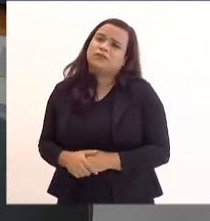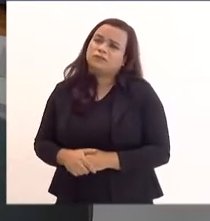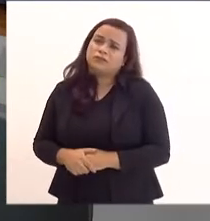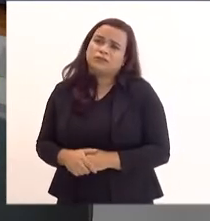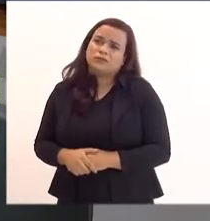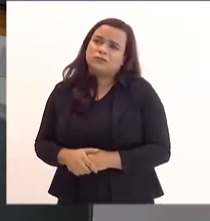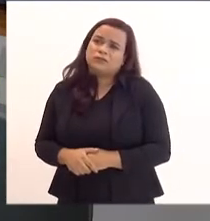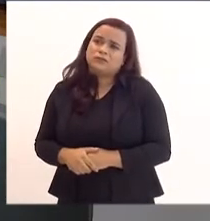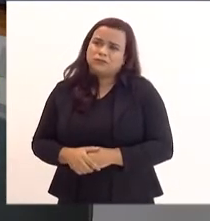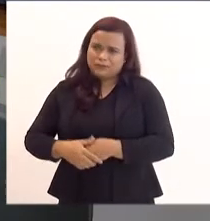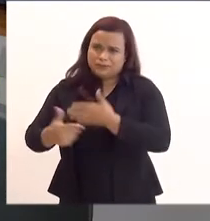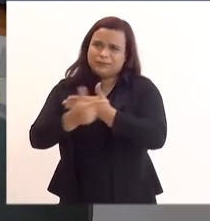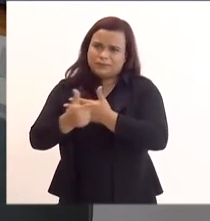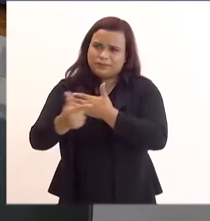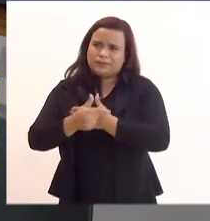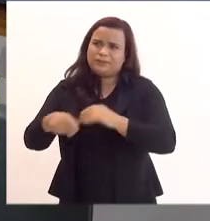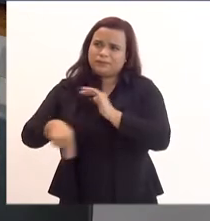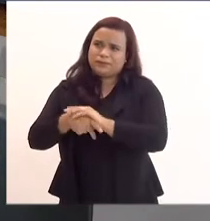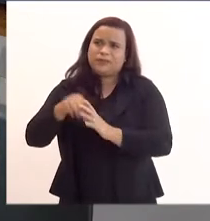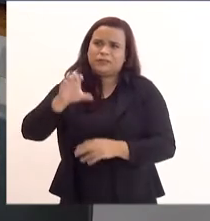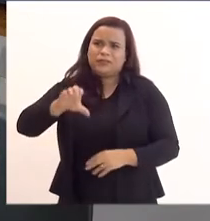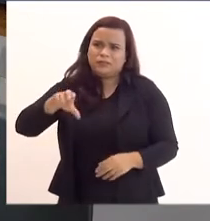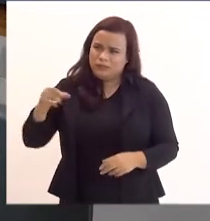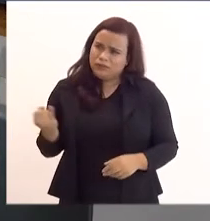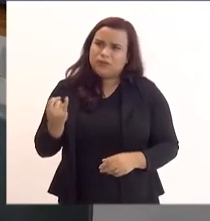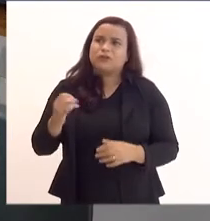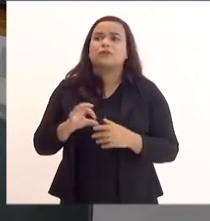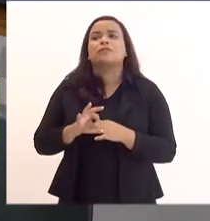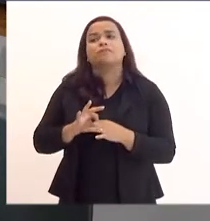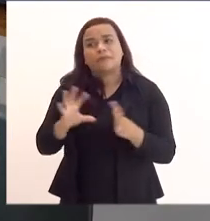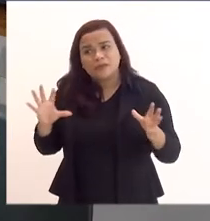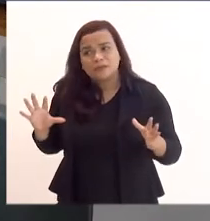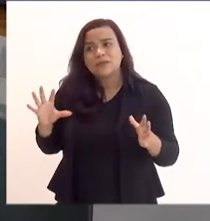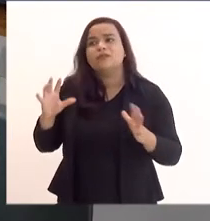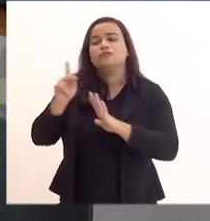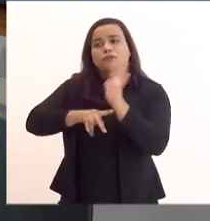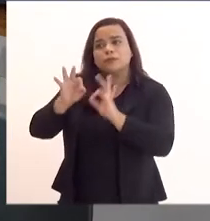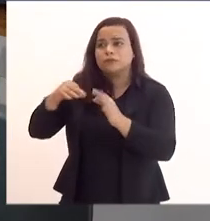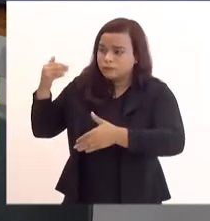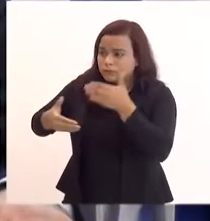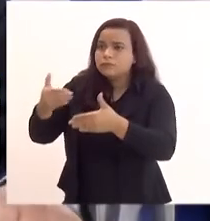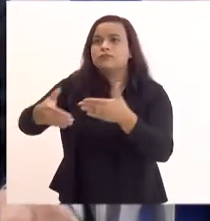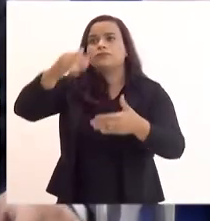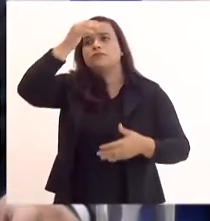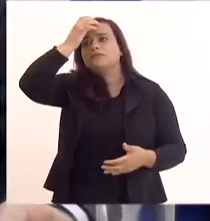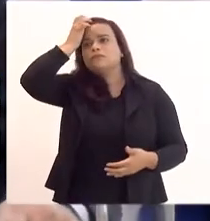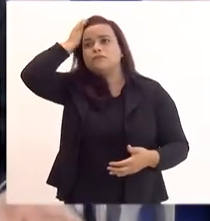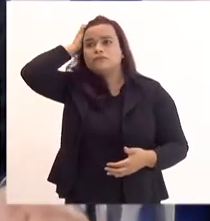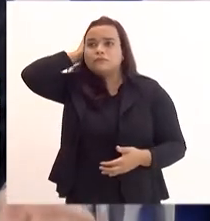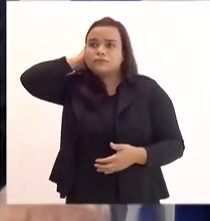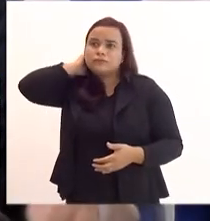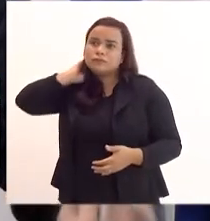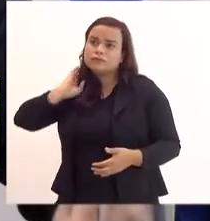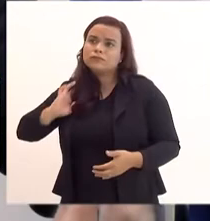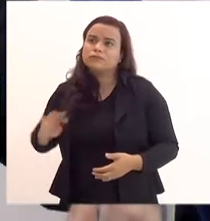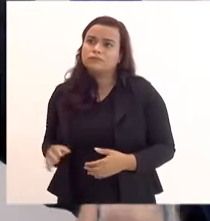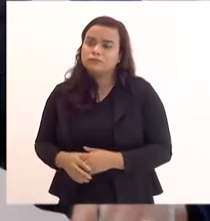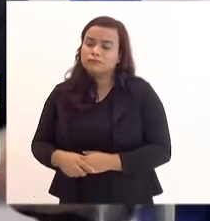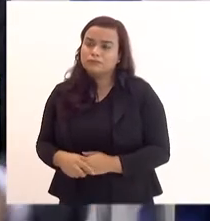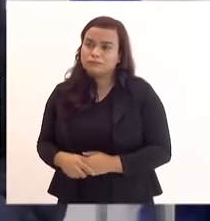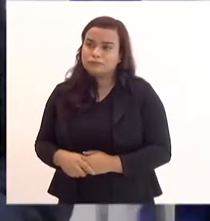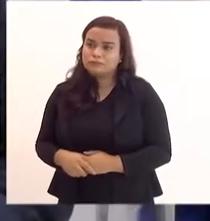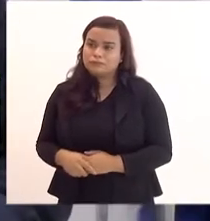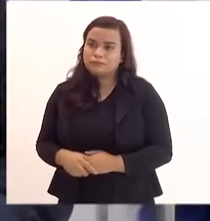fazendo o papel da CCJ, de permitir que o projeto avance. Mas permitir que o projeto avance, ele avança de qualquer maneira. Eu sei, mas no